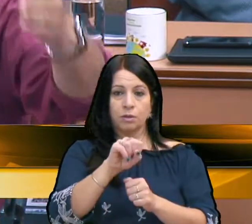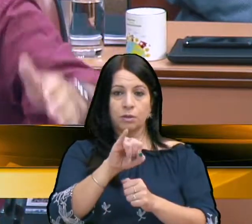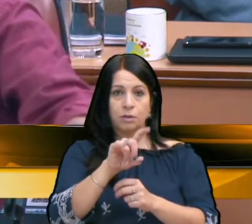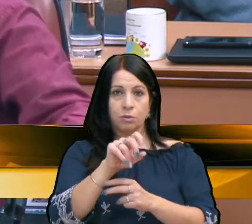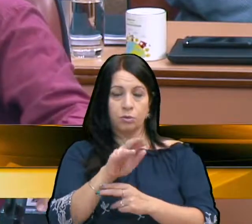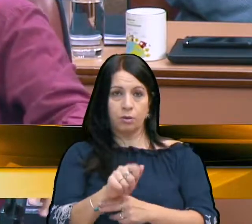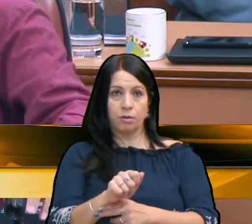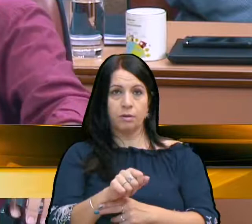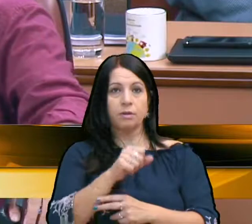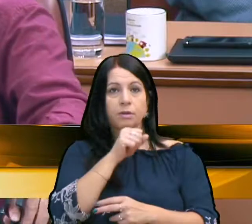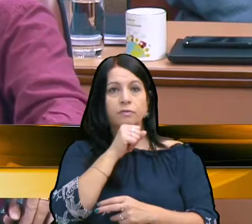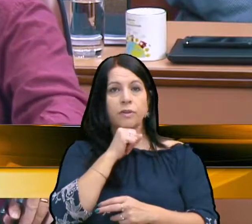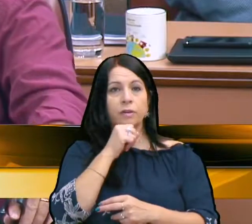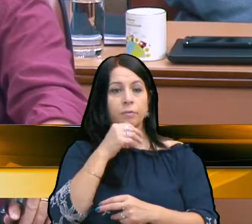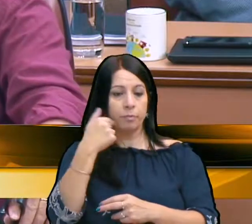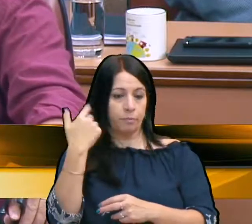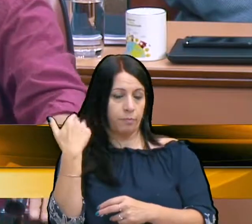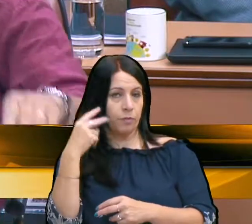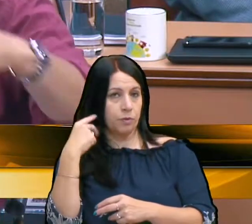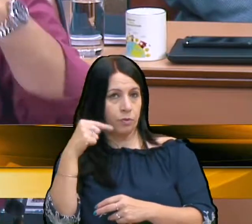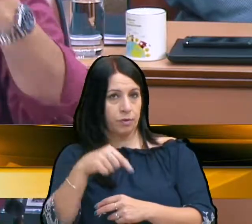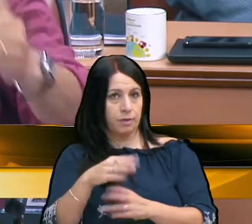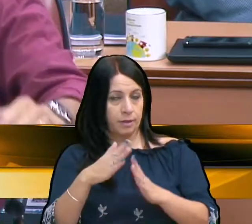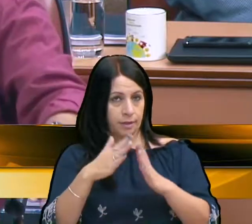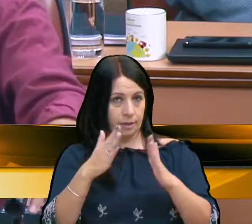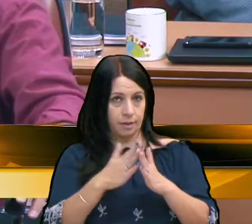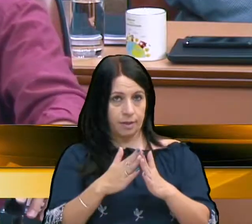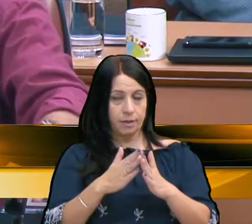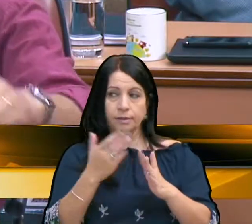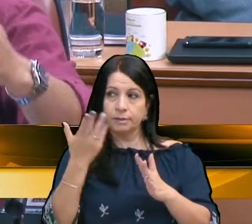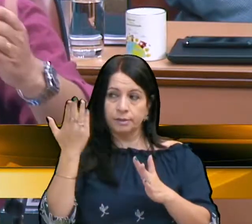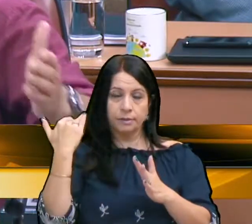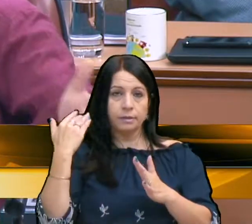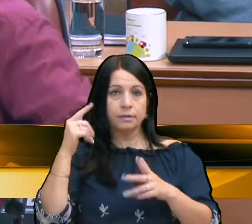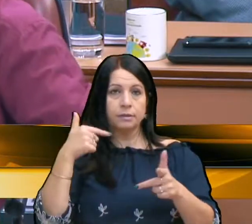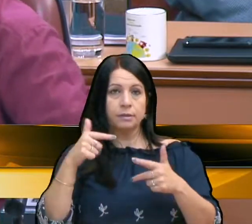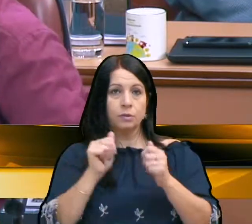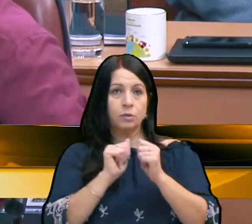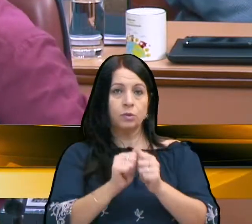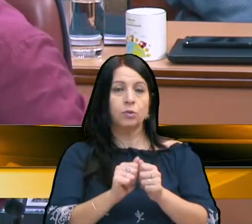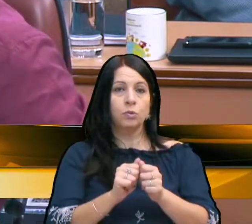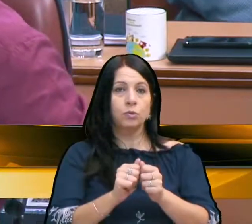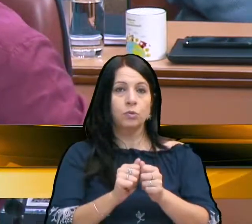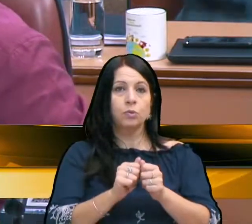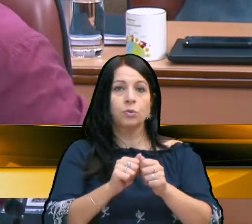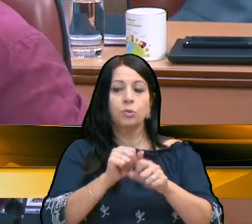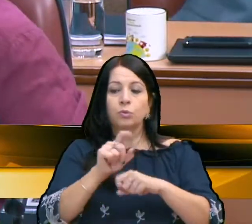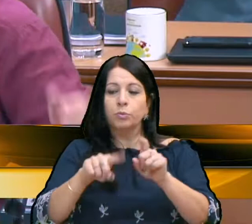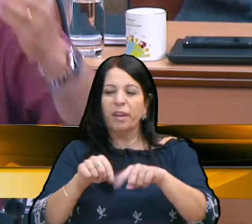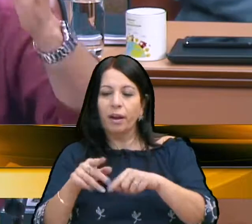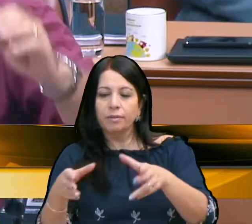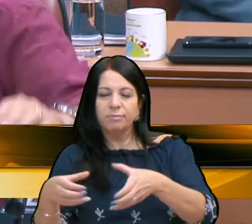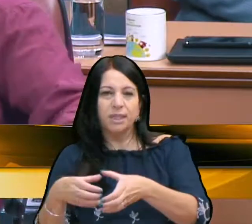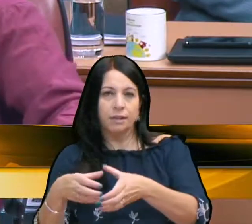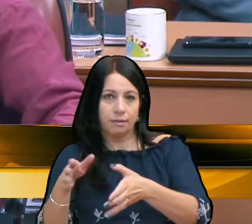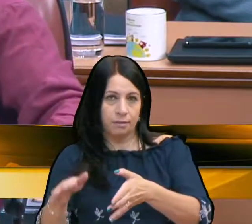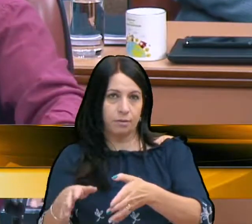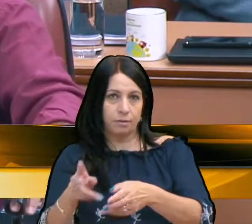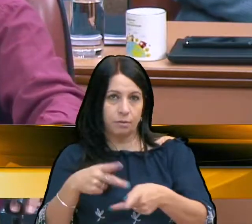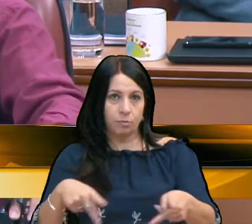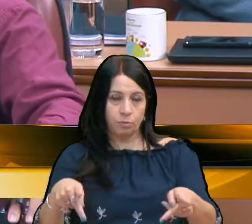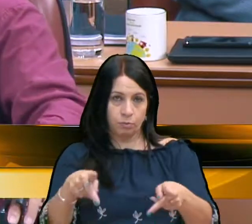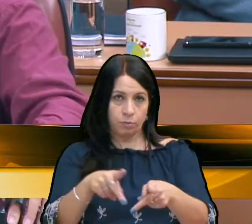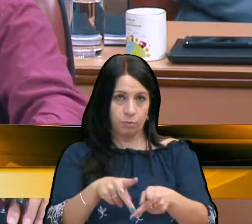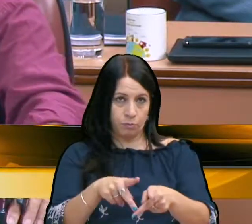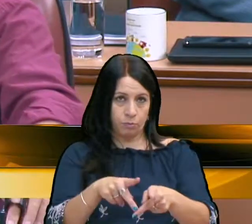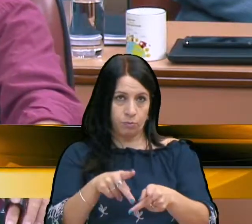antigo vereador desta casa também, que a sua época, né, trabalhava muito nos armazéns populares, populares, mercado público, nós